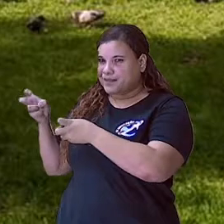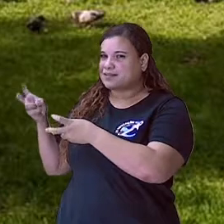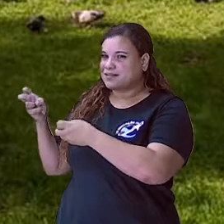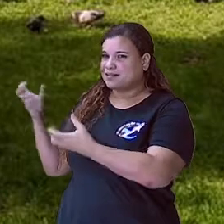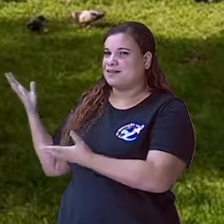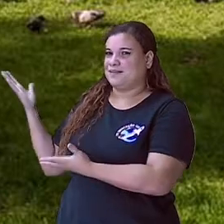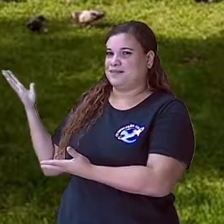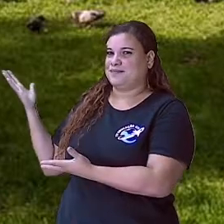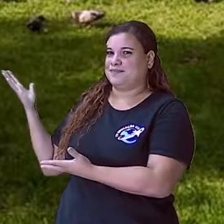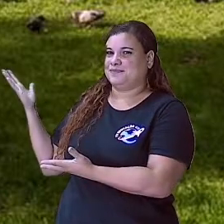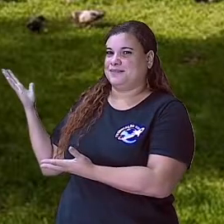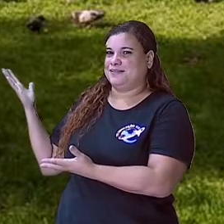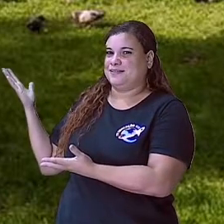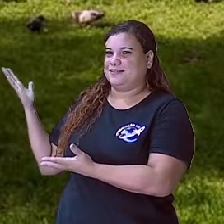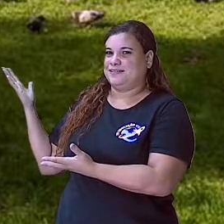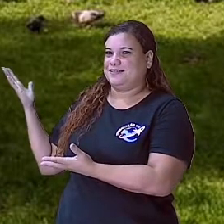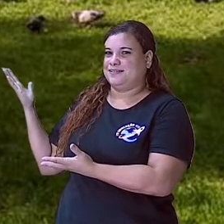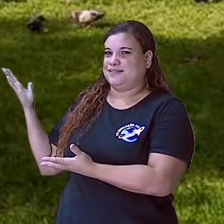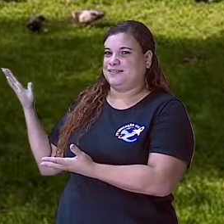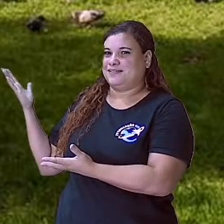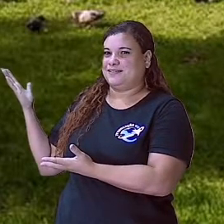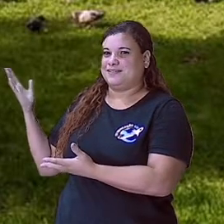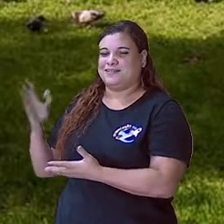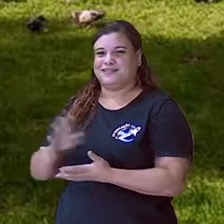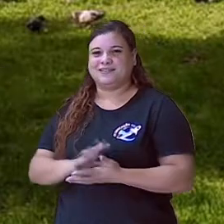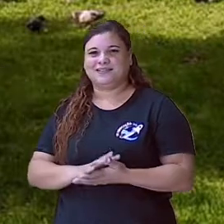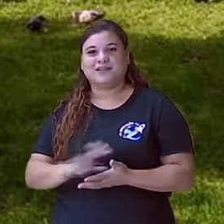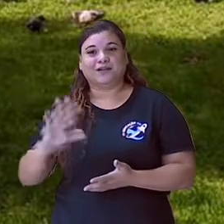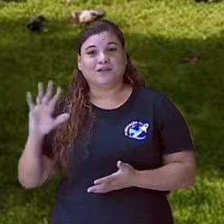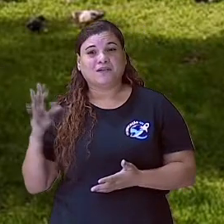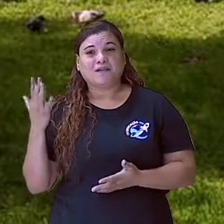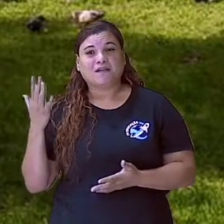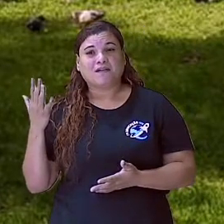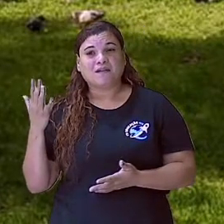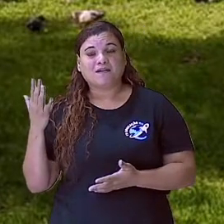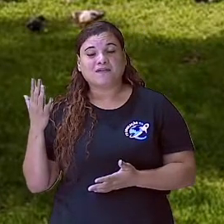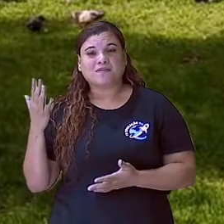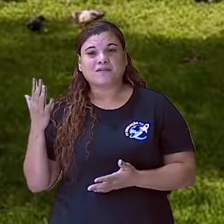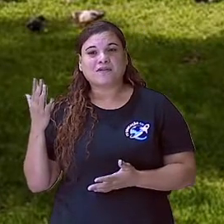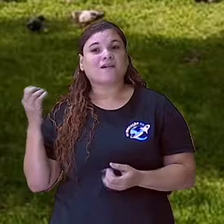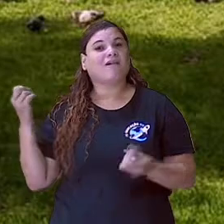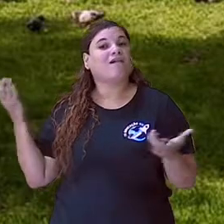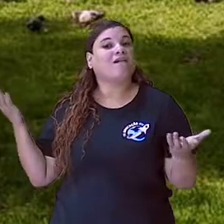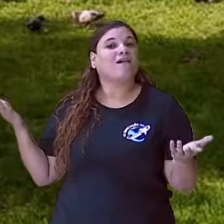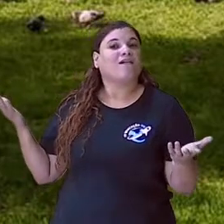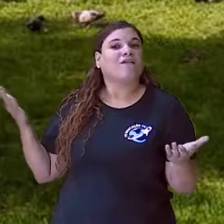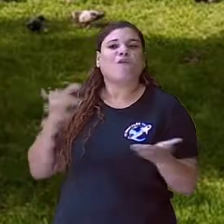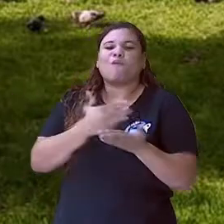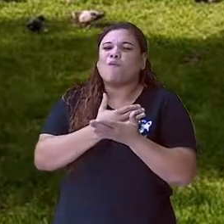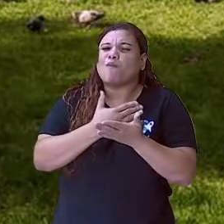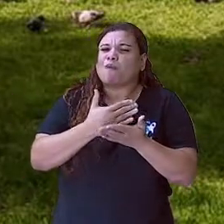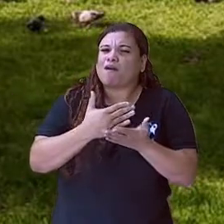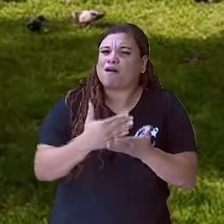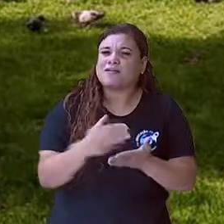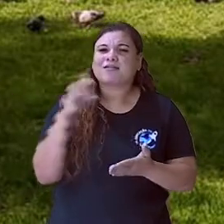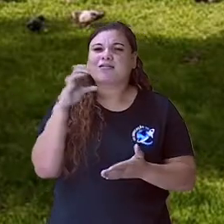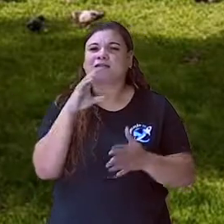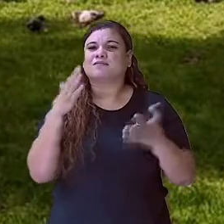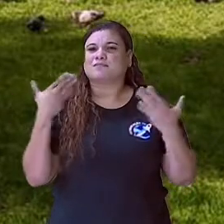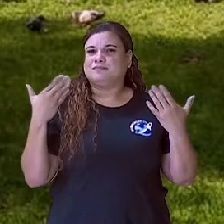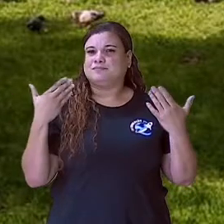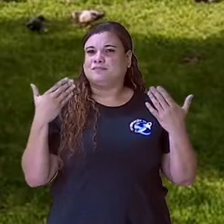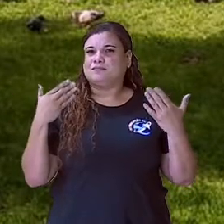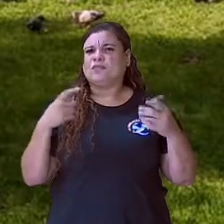de focar mais de perto, mas nós estamos em Paris, no mesmo lugar da última foto. E aí vamos